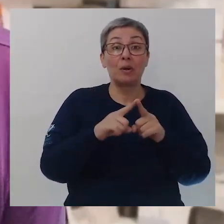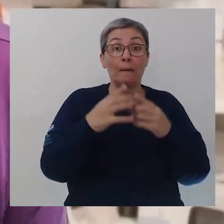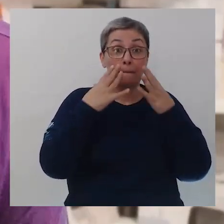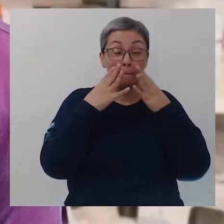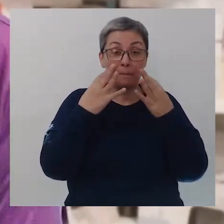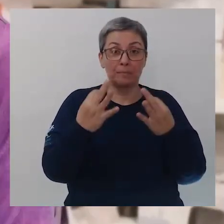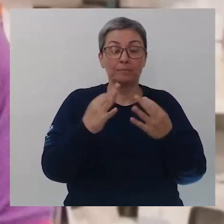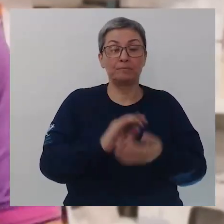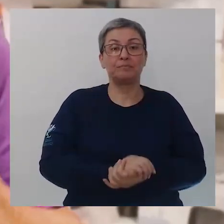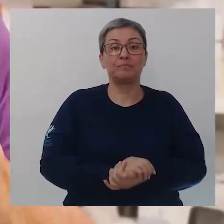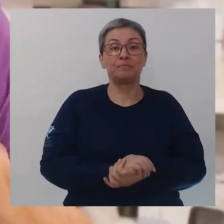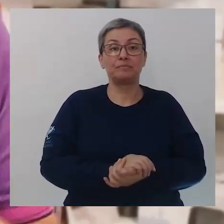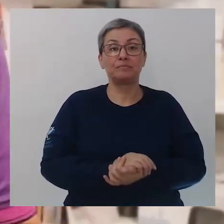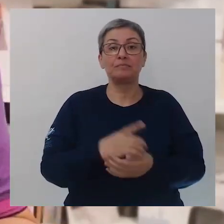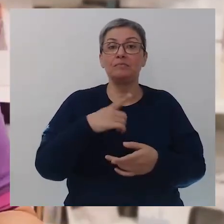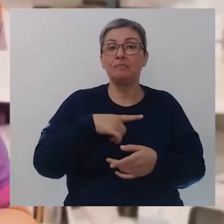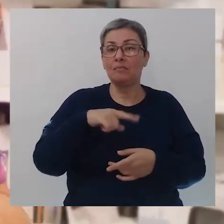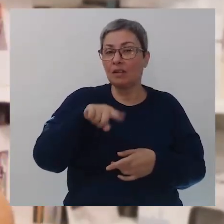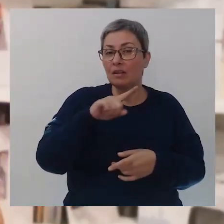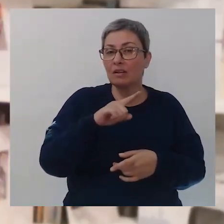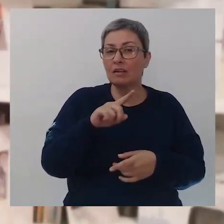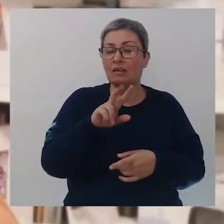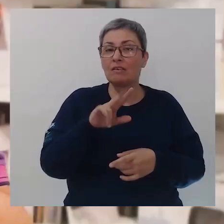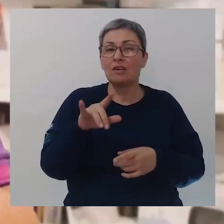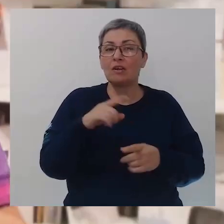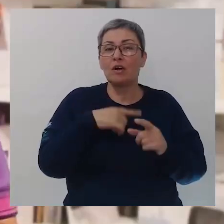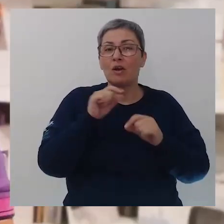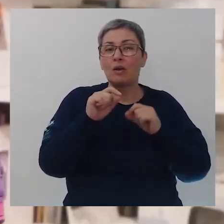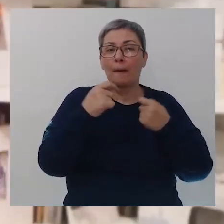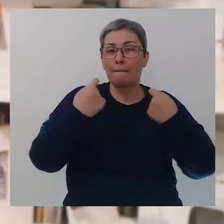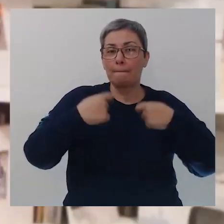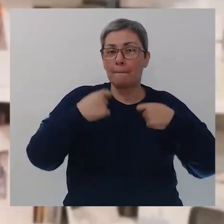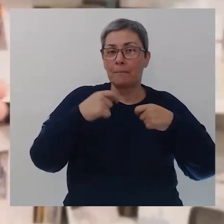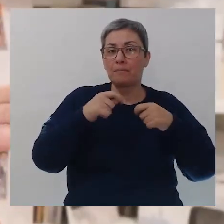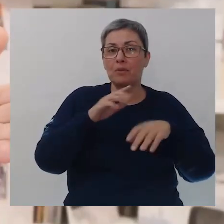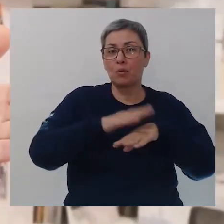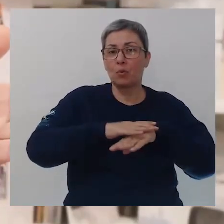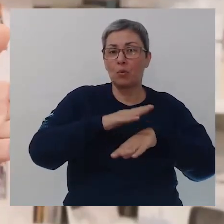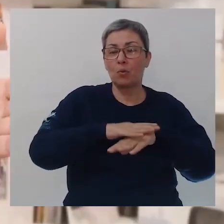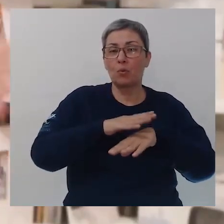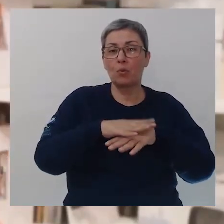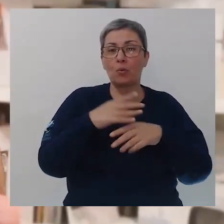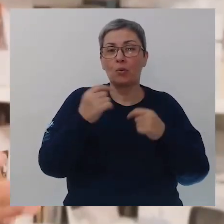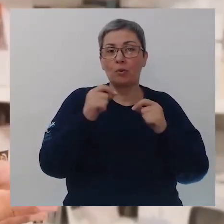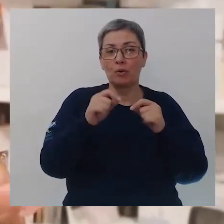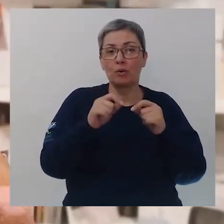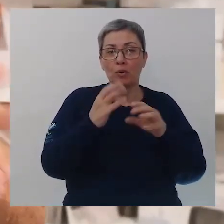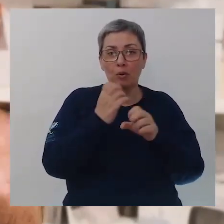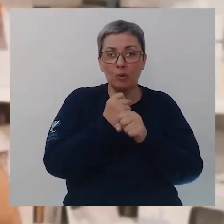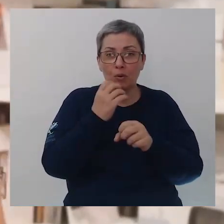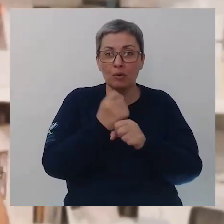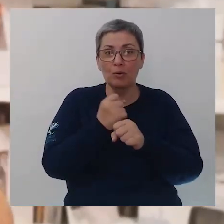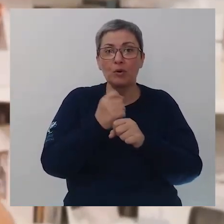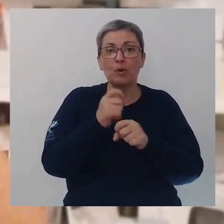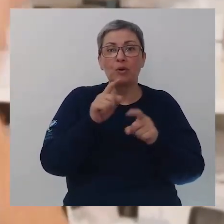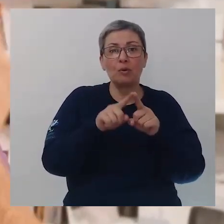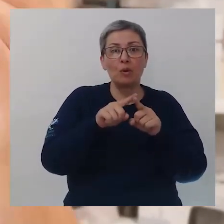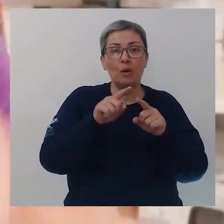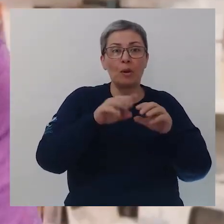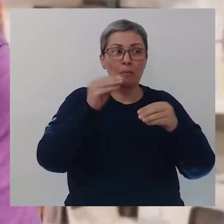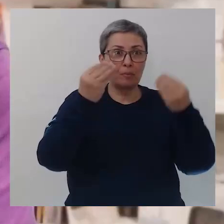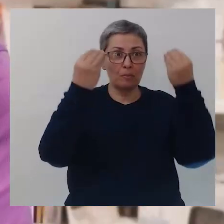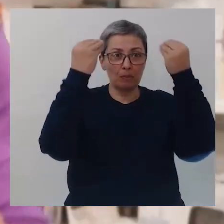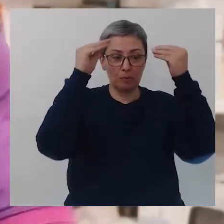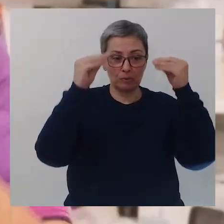preste atenção. Você vai precisar fazer aí o levantamento desses dados para montar